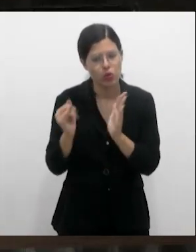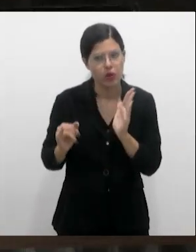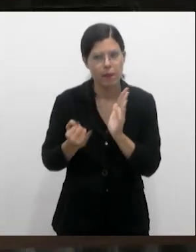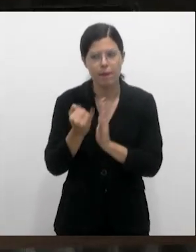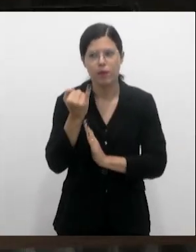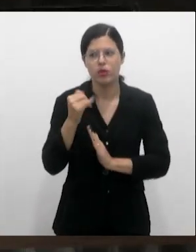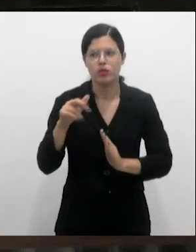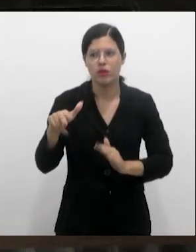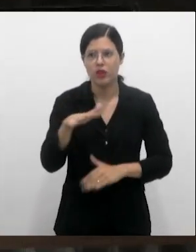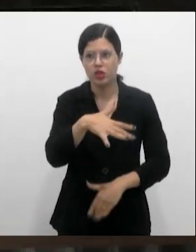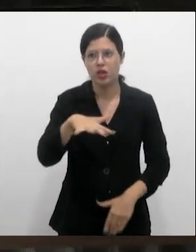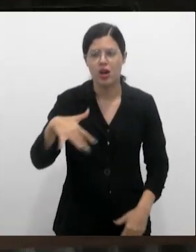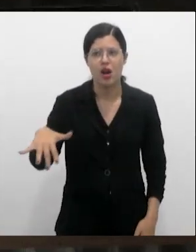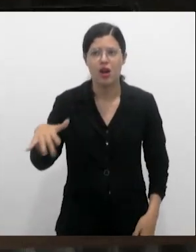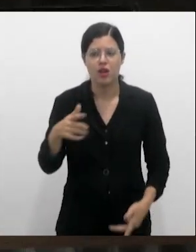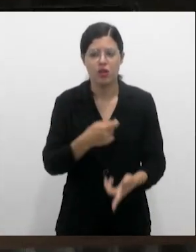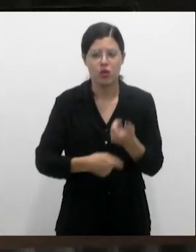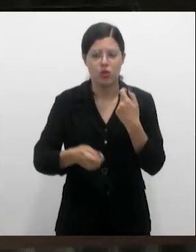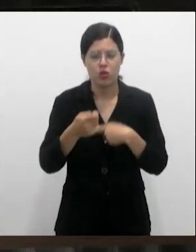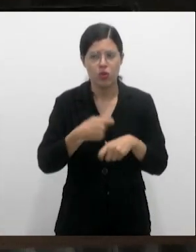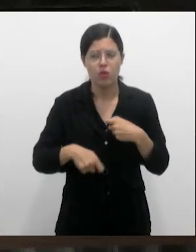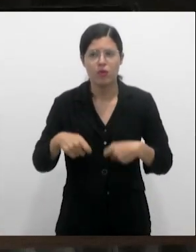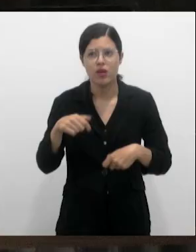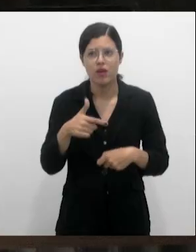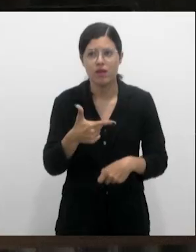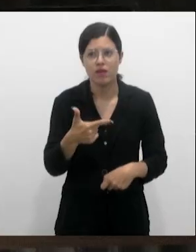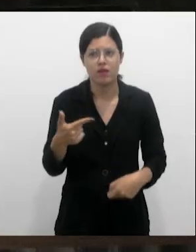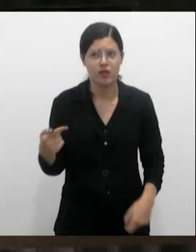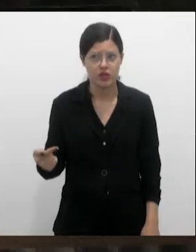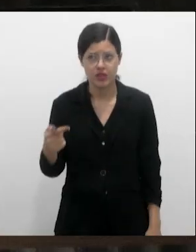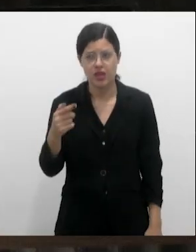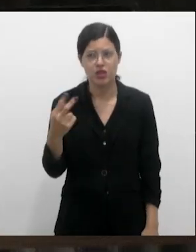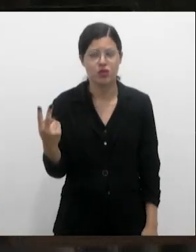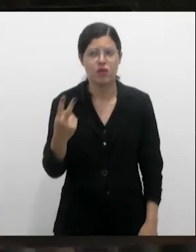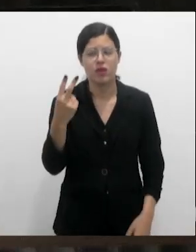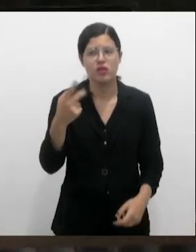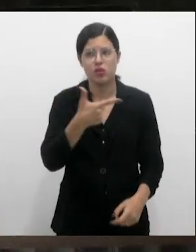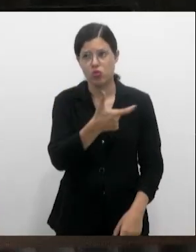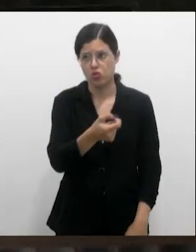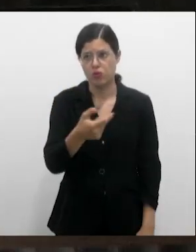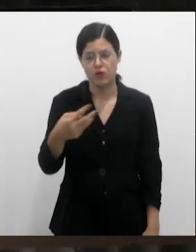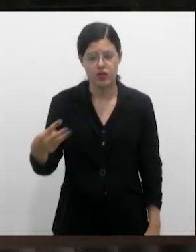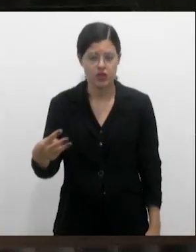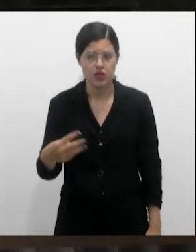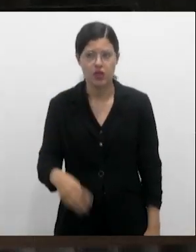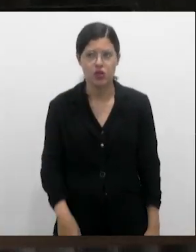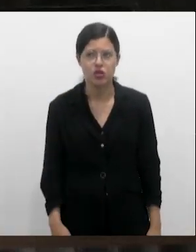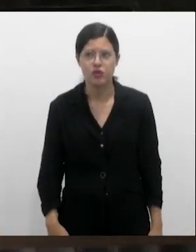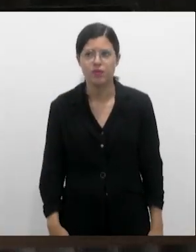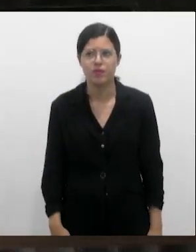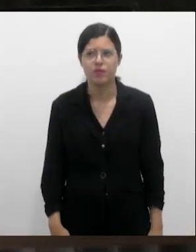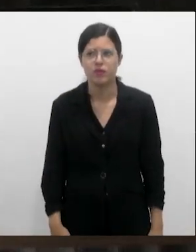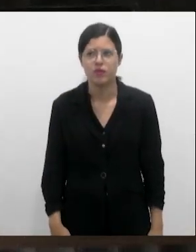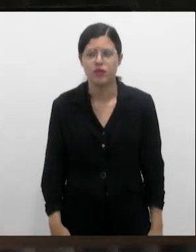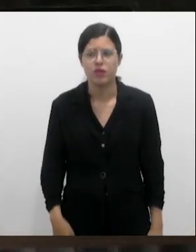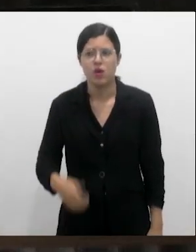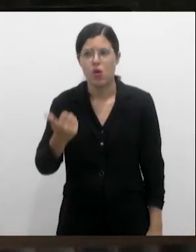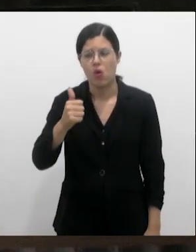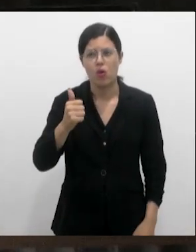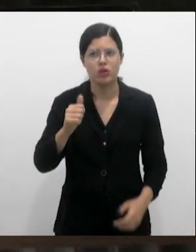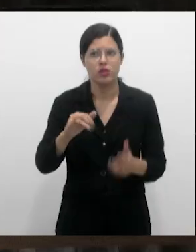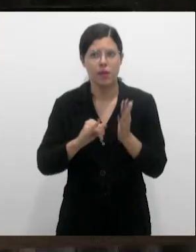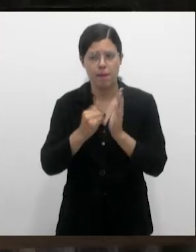setores da economia, ao menos 27 vezes desde 2023. Em 2023 foram 11